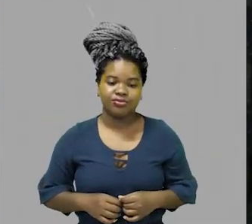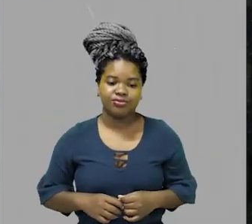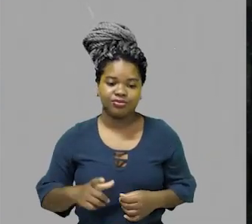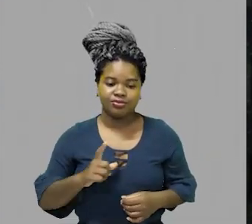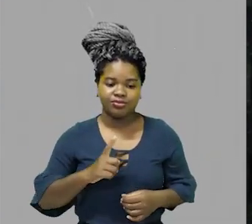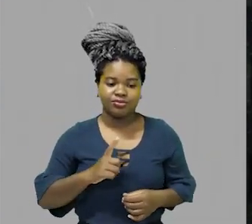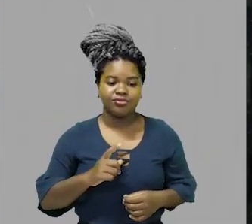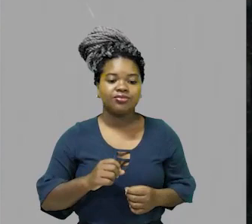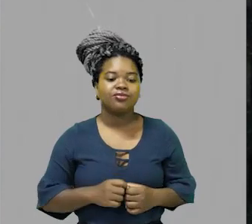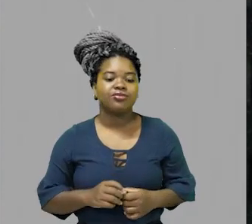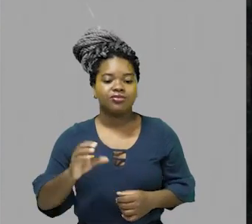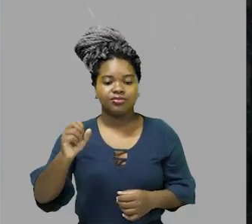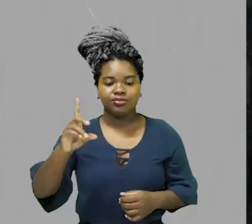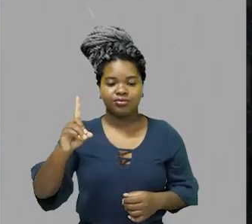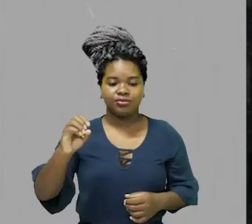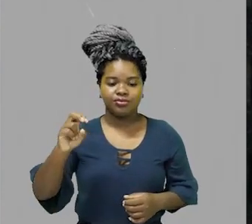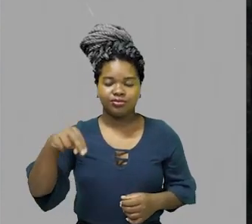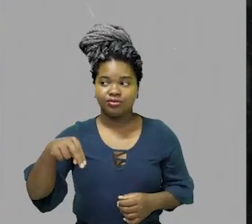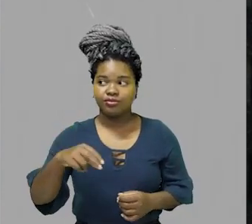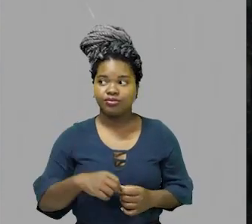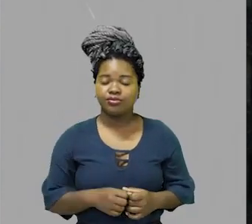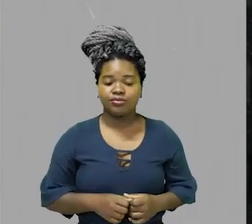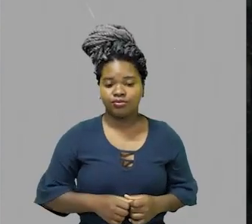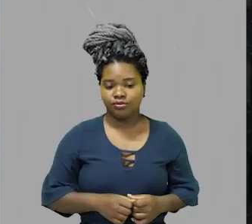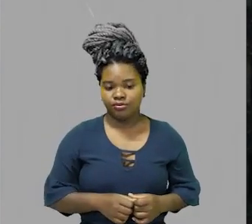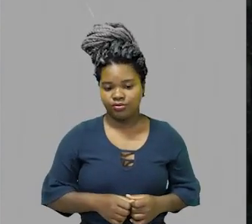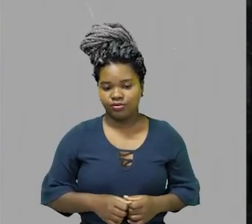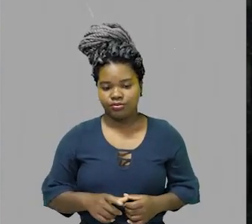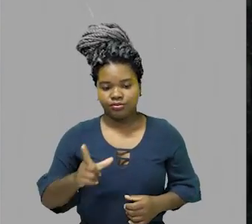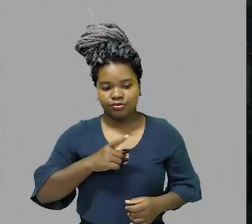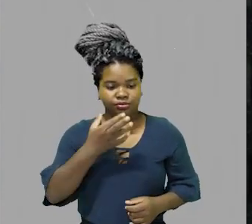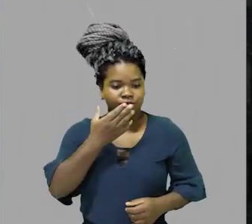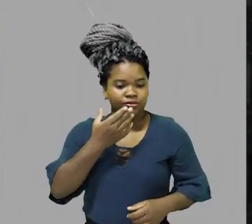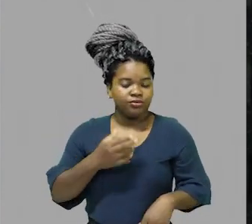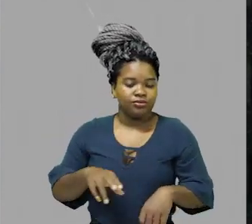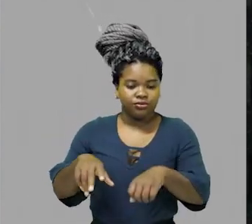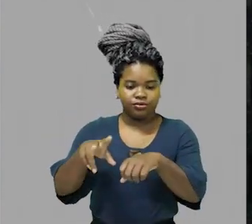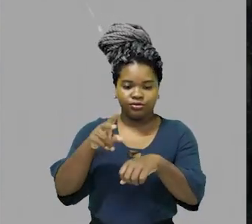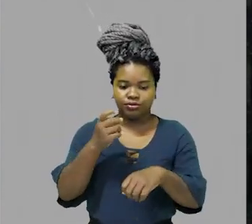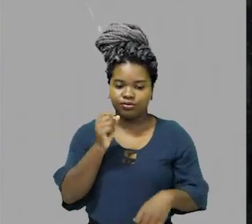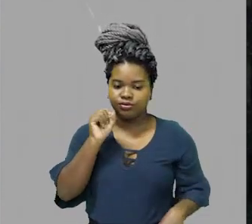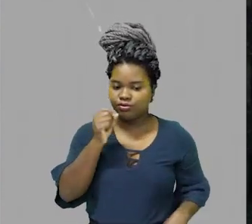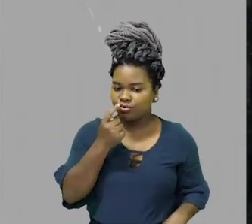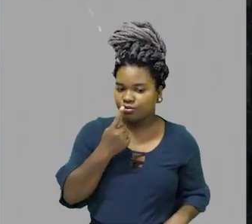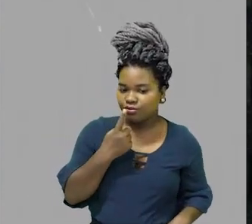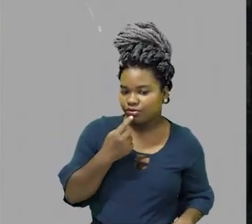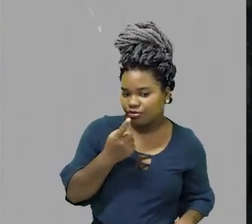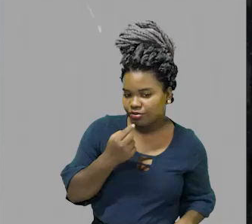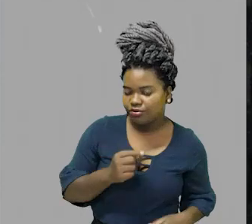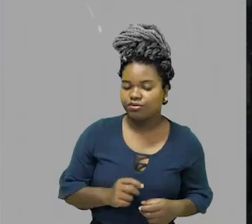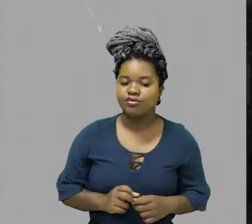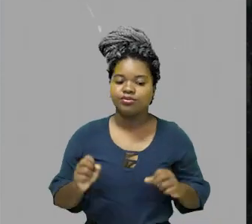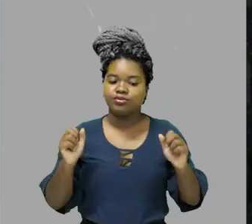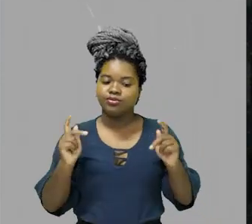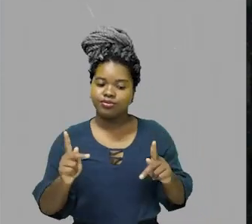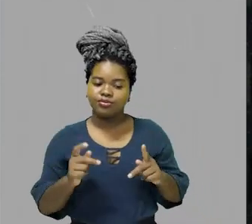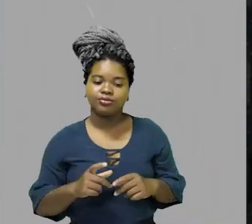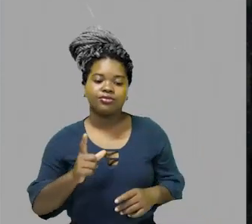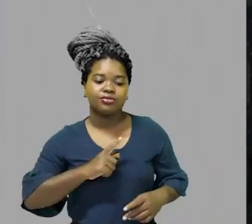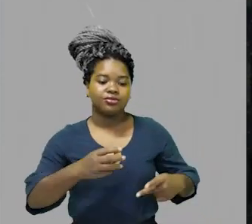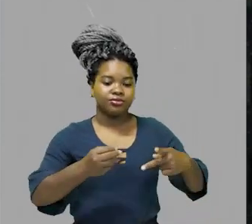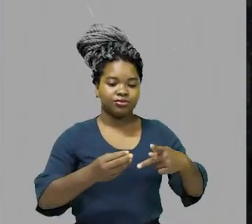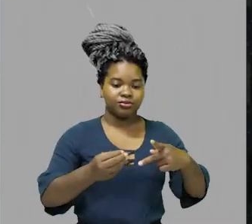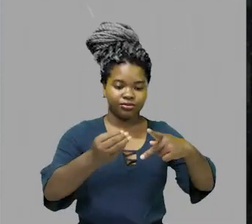nitrogenadas dessa, a gente chama de códon. Então, cada três bases dessa vai codificar um aminoácido que vai estar presente na